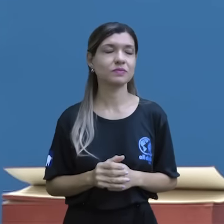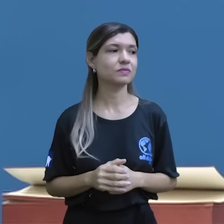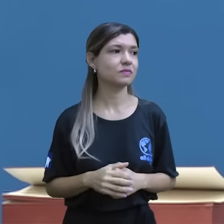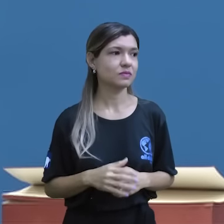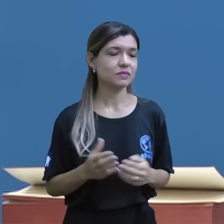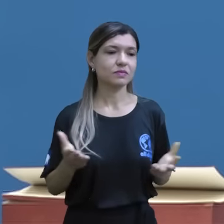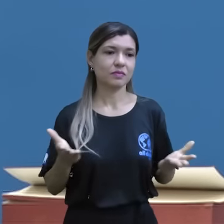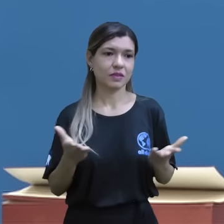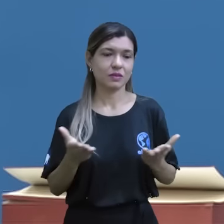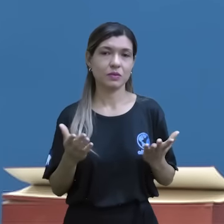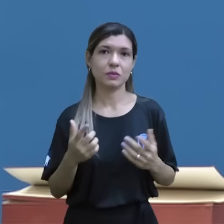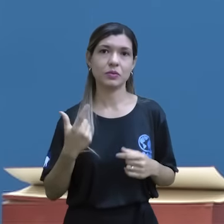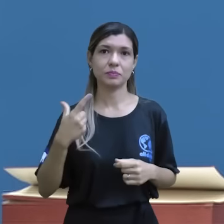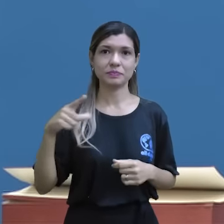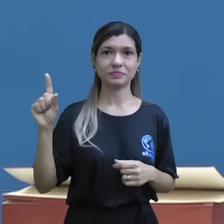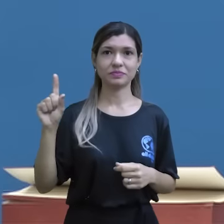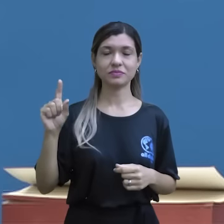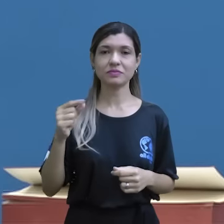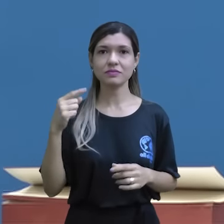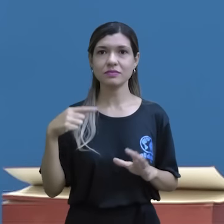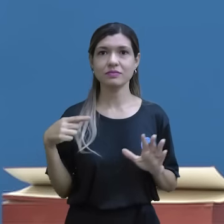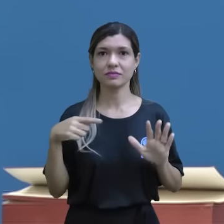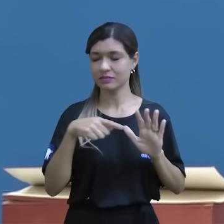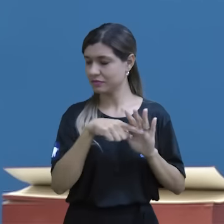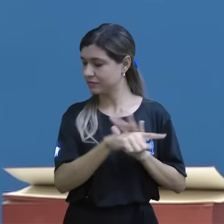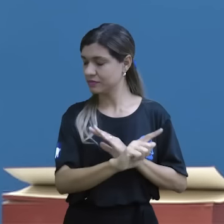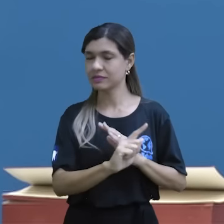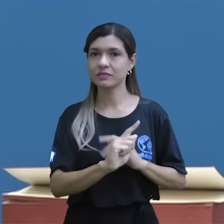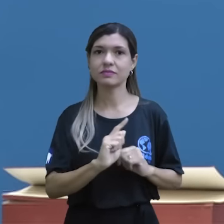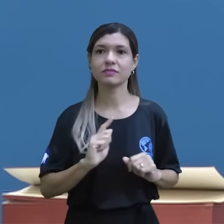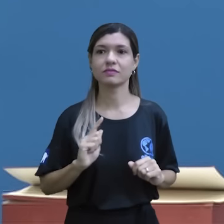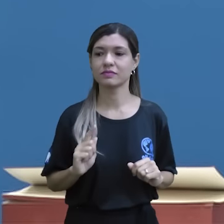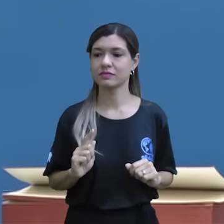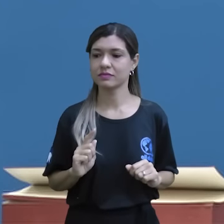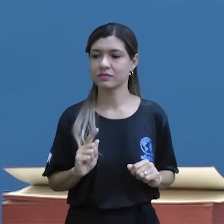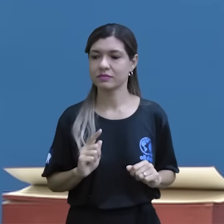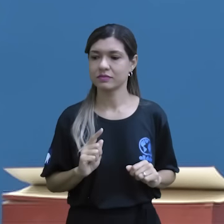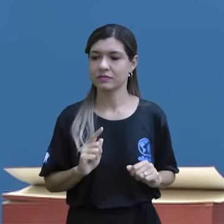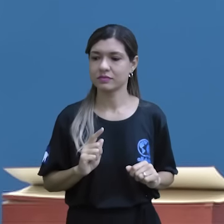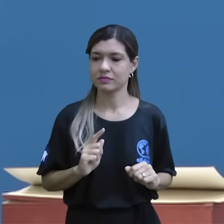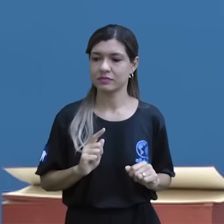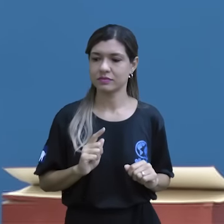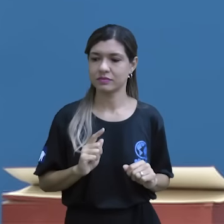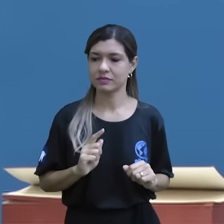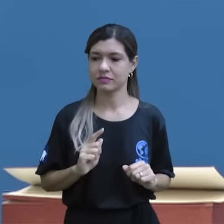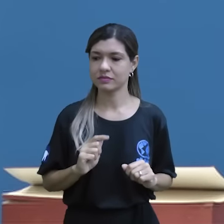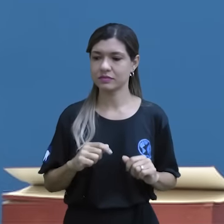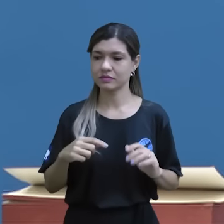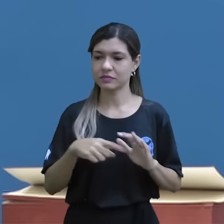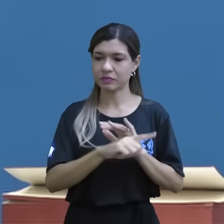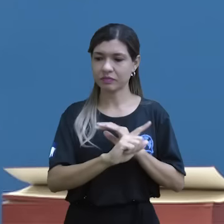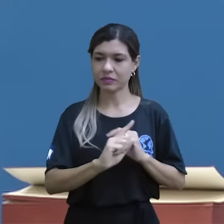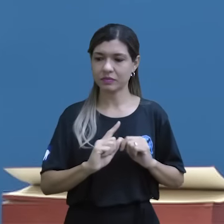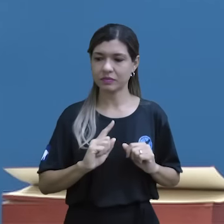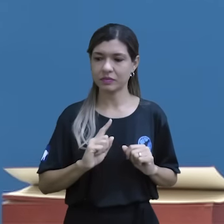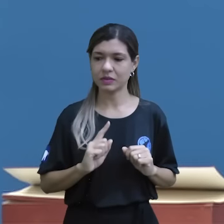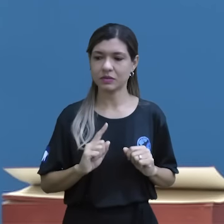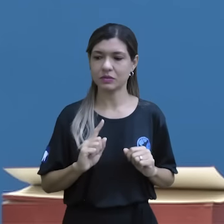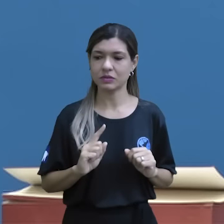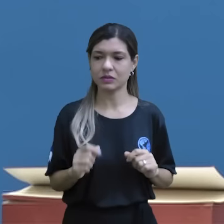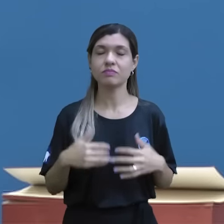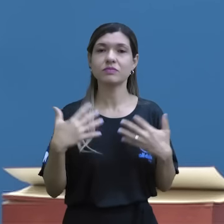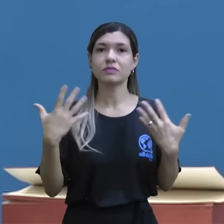a atualidade, né? Nós temos, qual é a atualidade do Lima Barreto, afora a questão racial, que